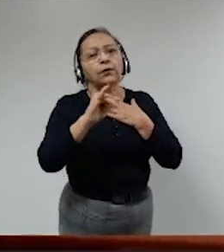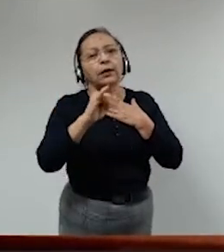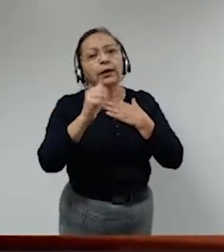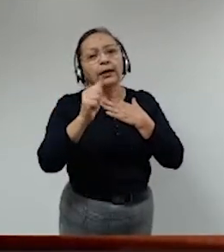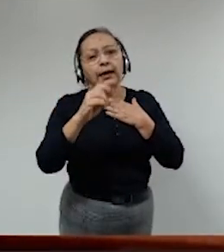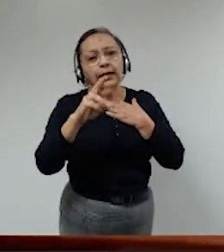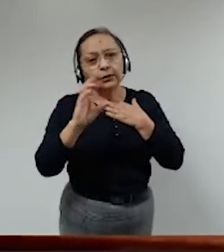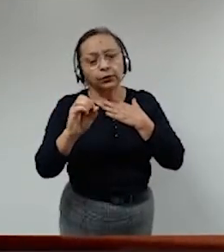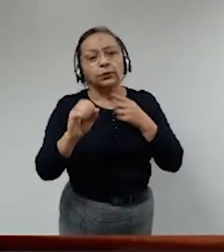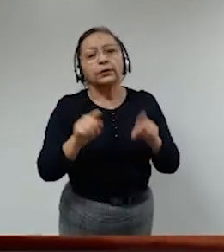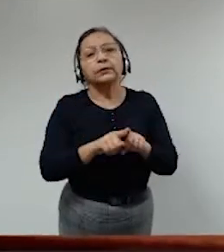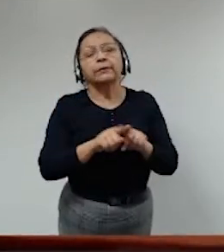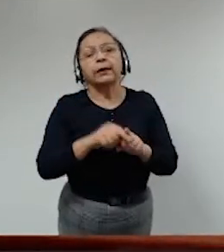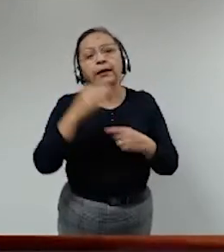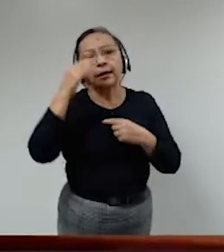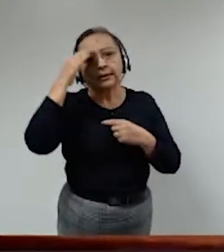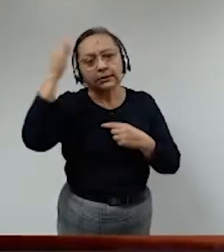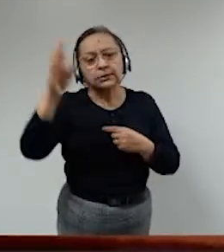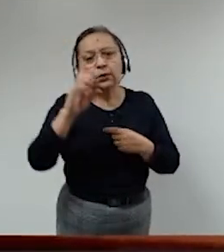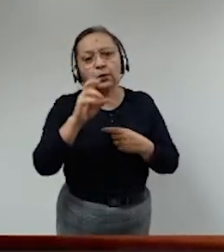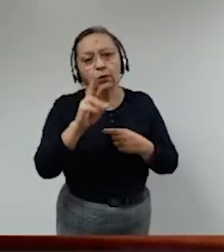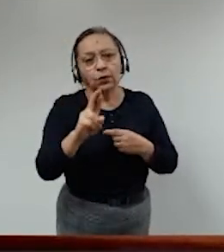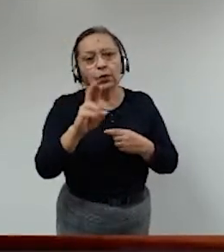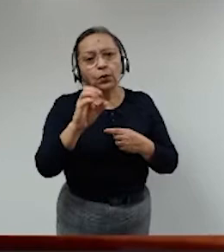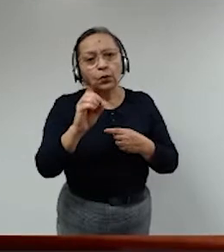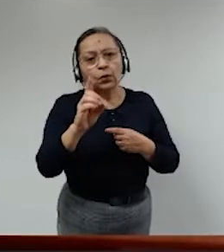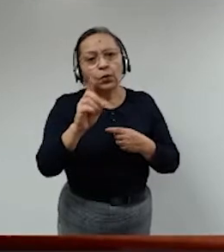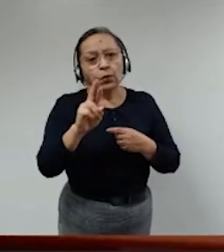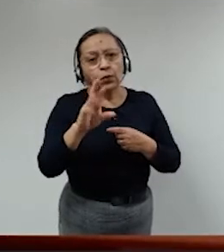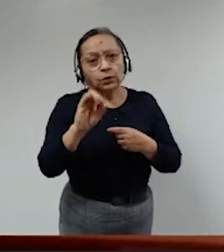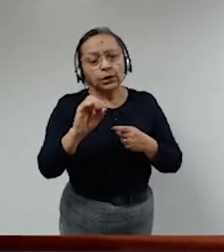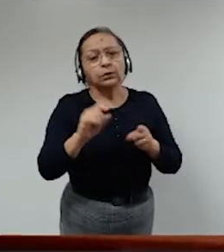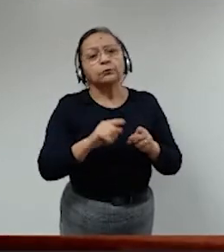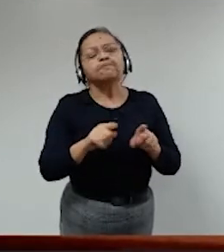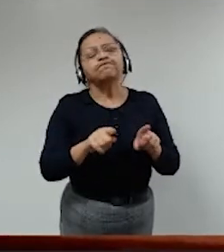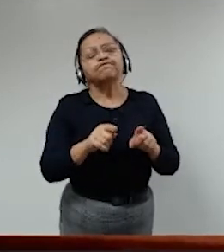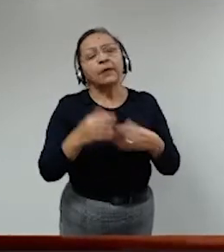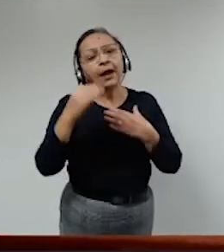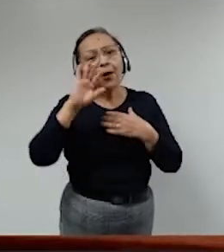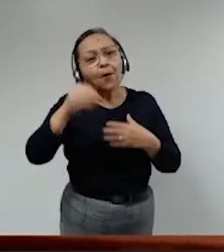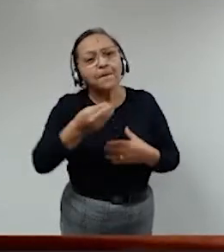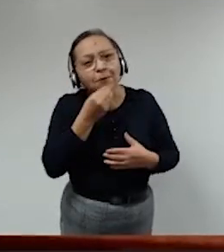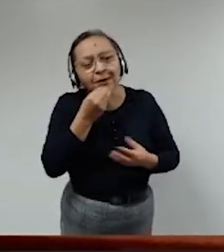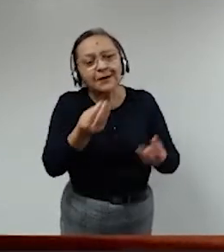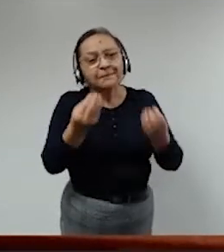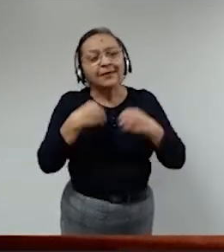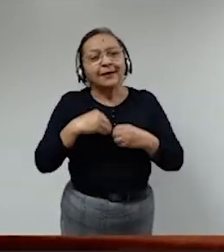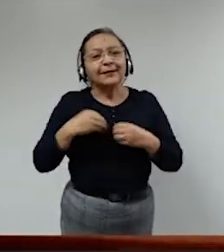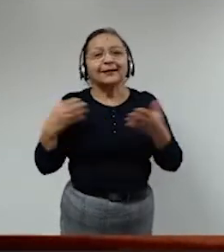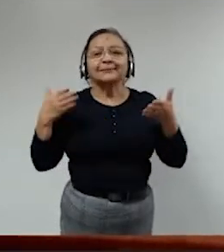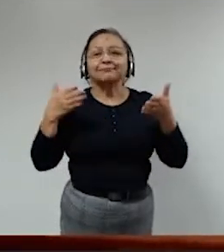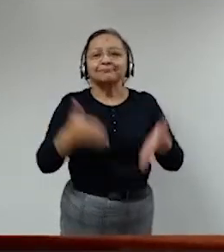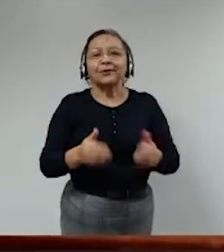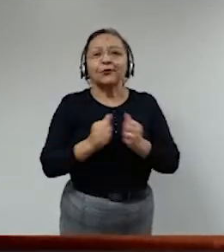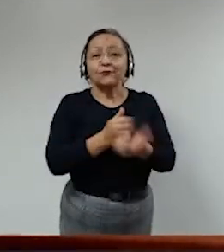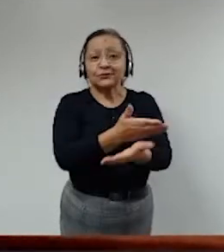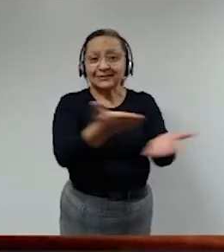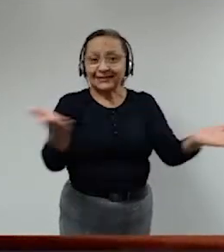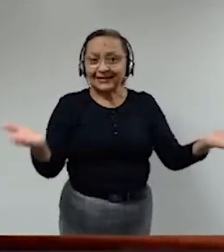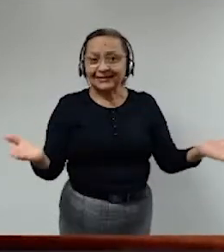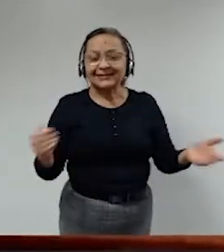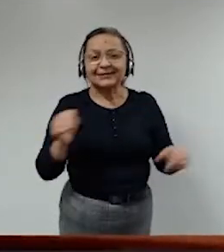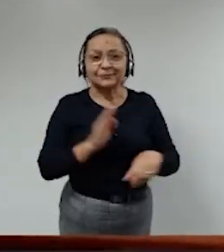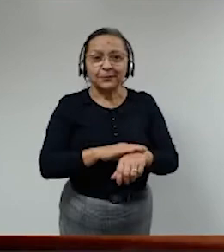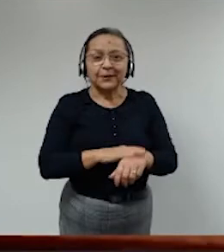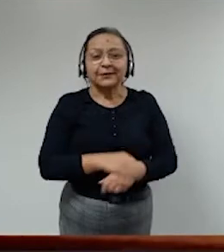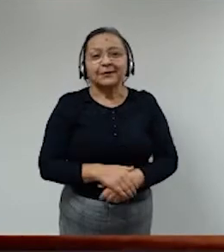e de ter a oportunidade de estar discutindo esse assunto com vocês. Enfim, eu imagino que no caso específico, inclusive do Ricardo, que